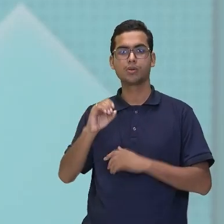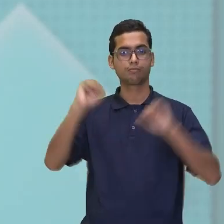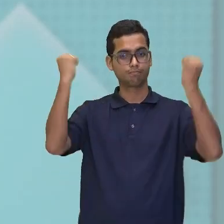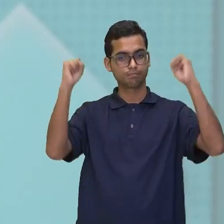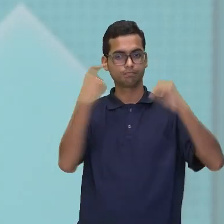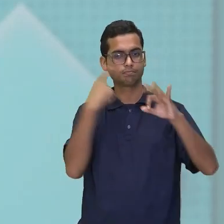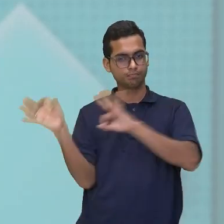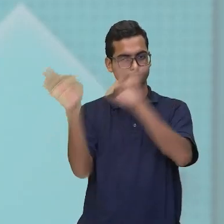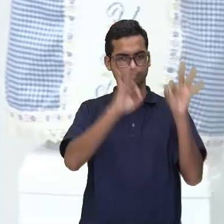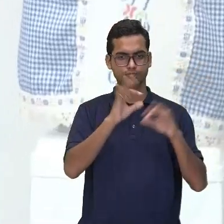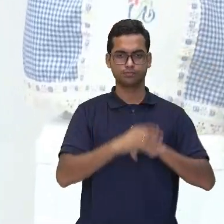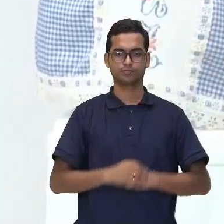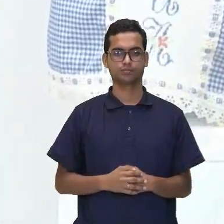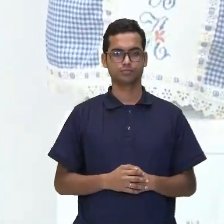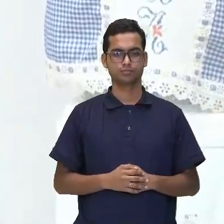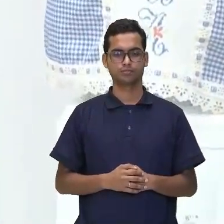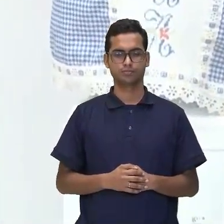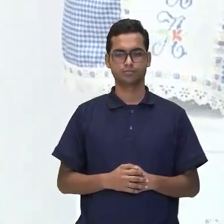assisti-lo?